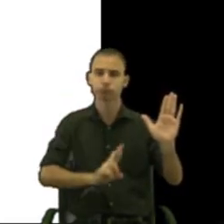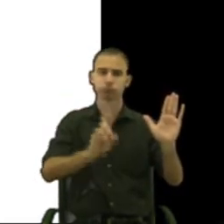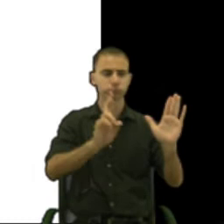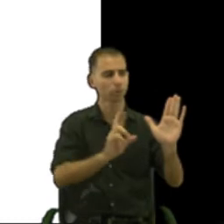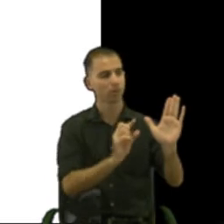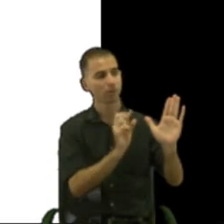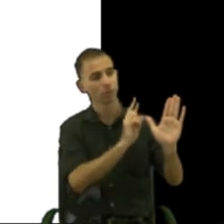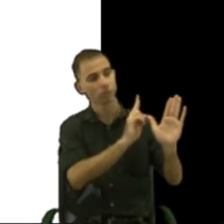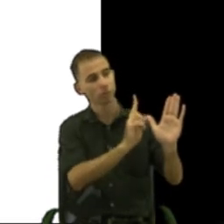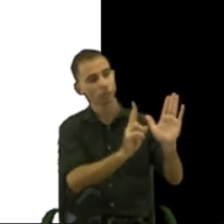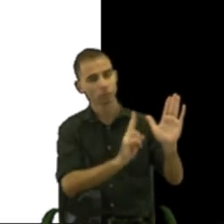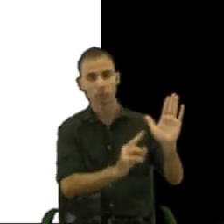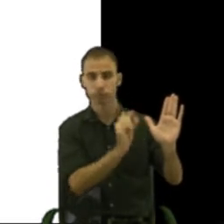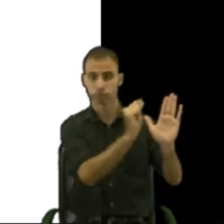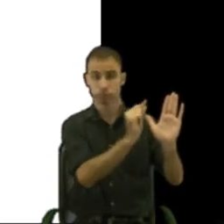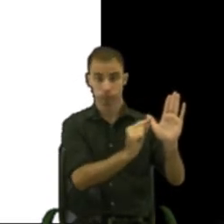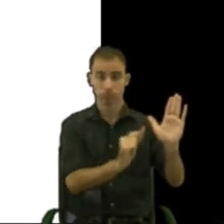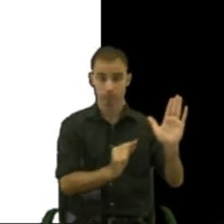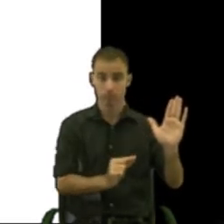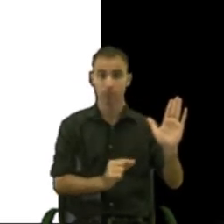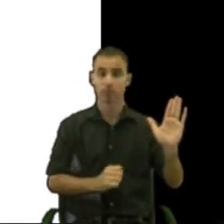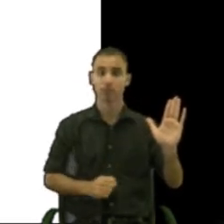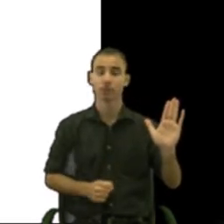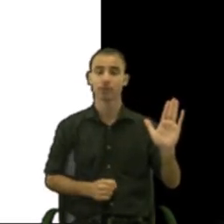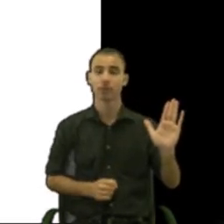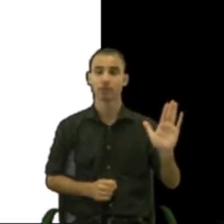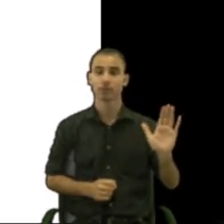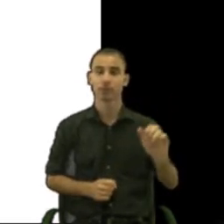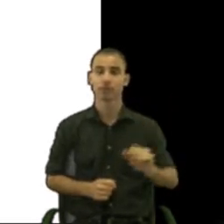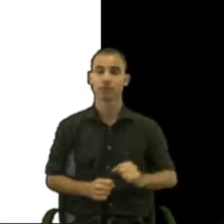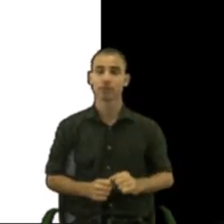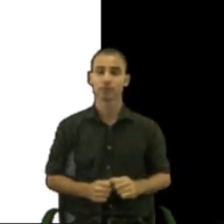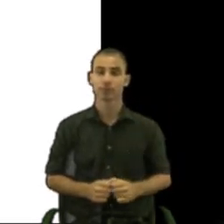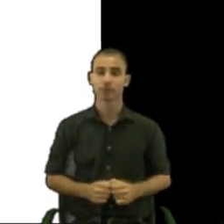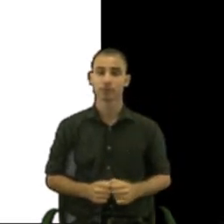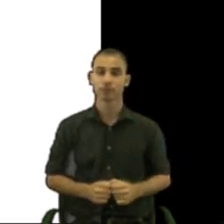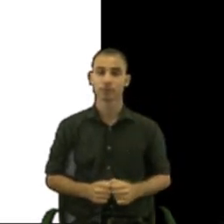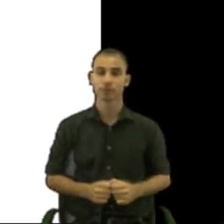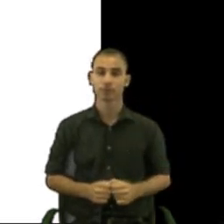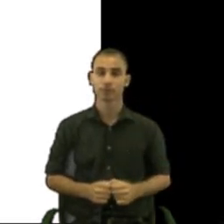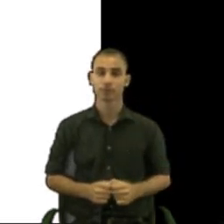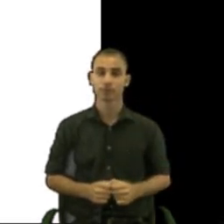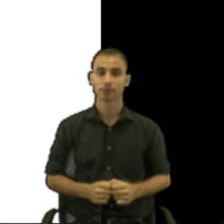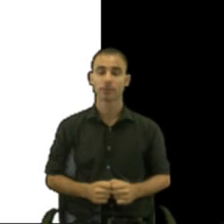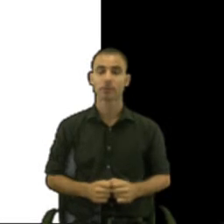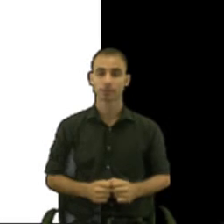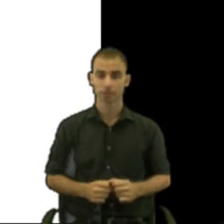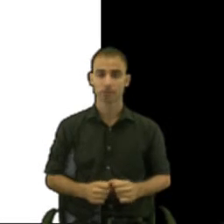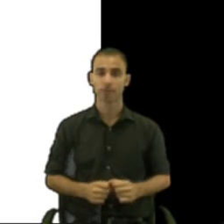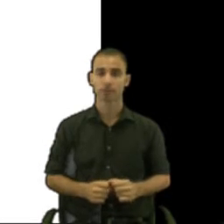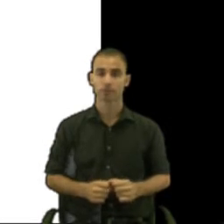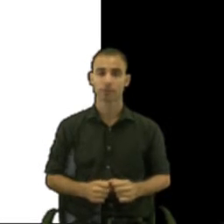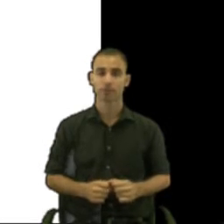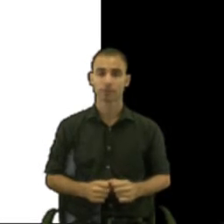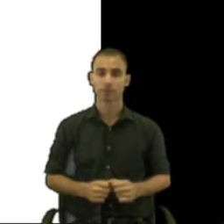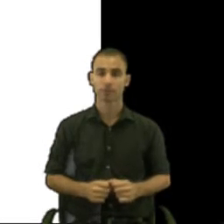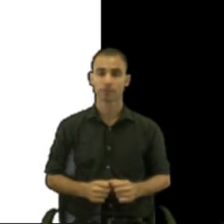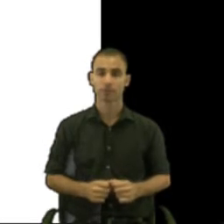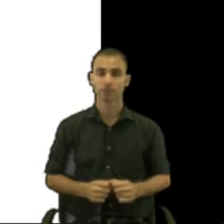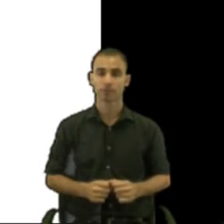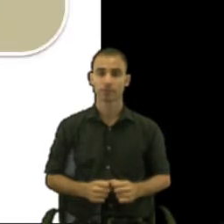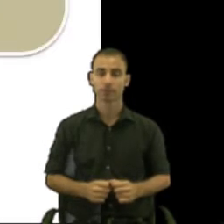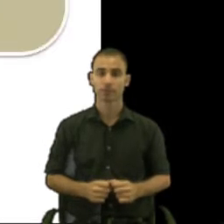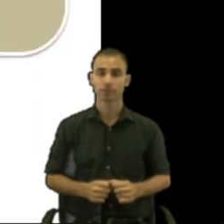as informações do conselho e do plano municipal de saúde que está vigente.